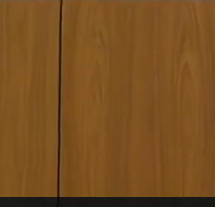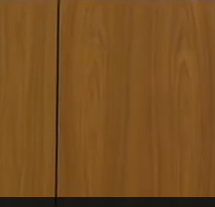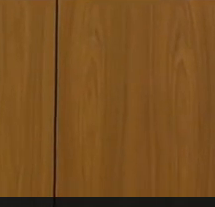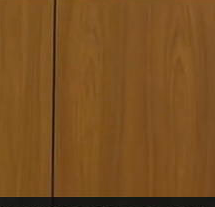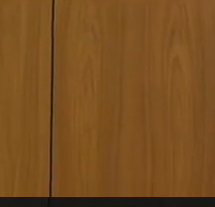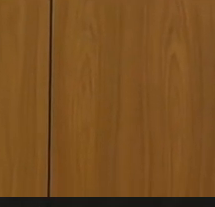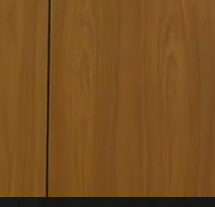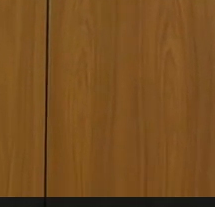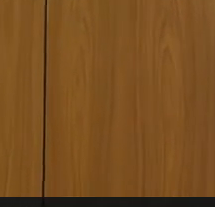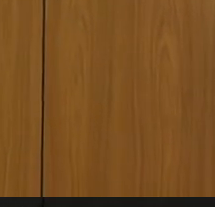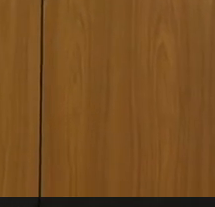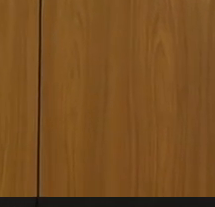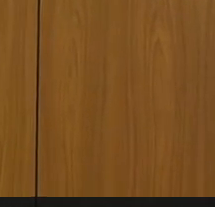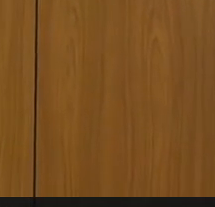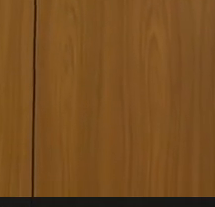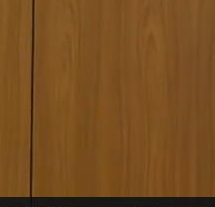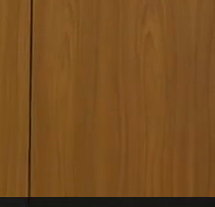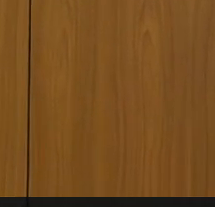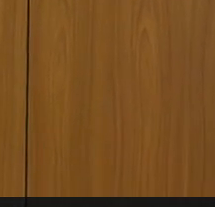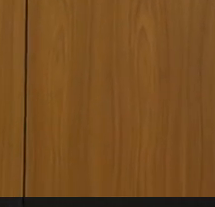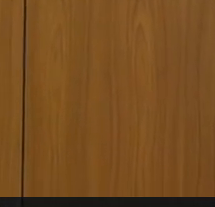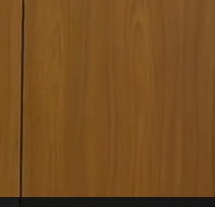E aí